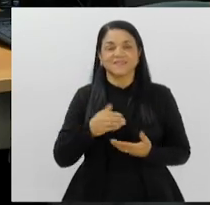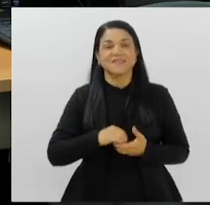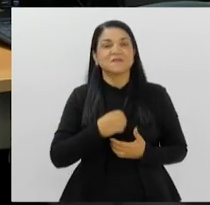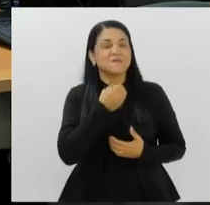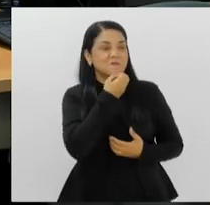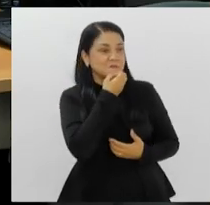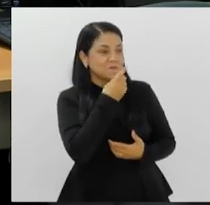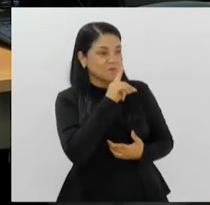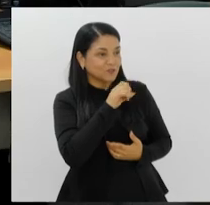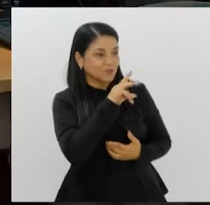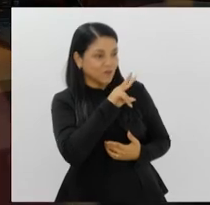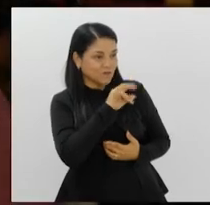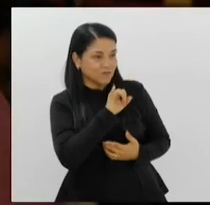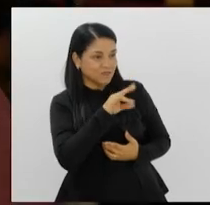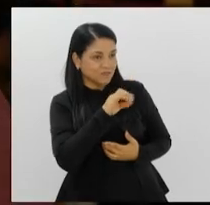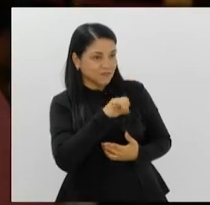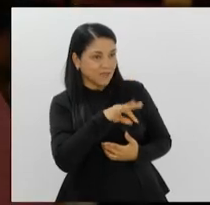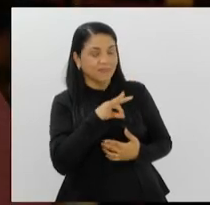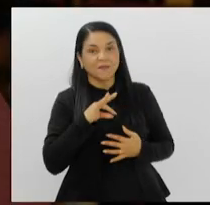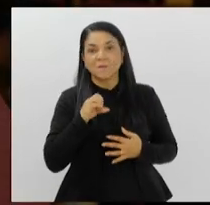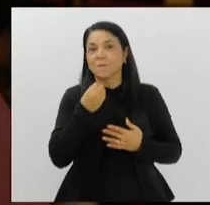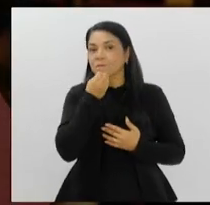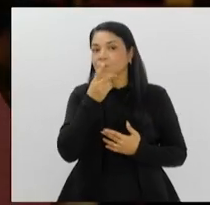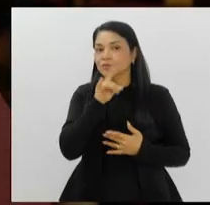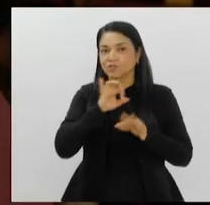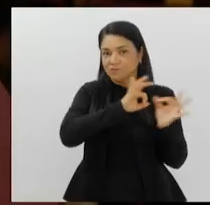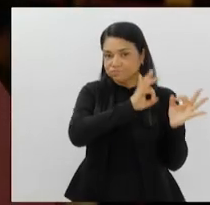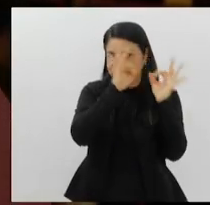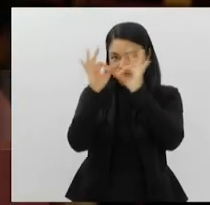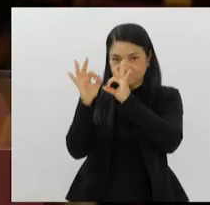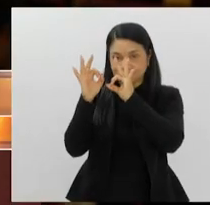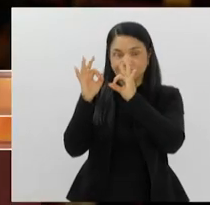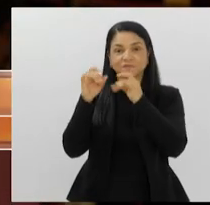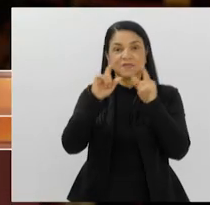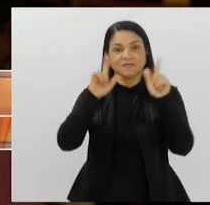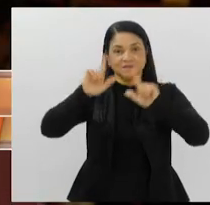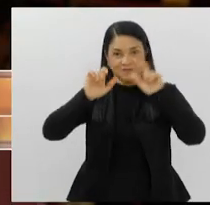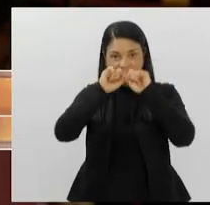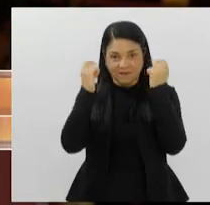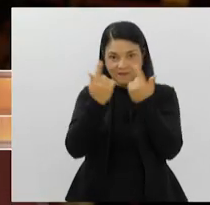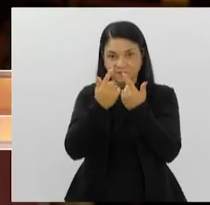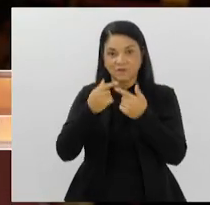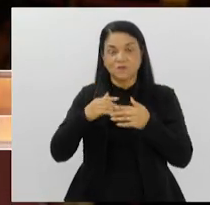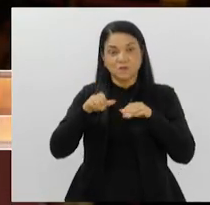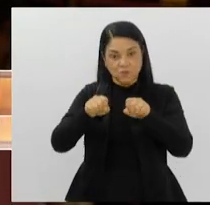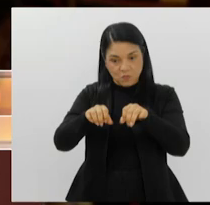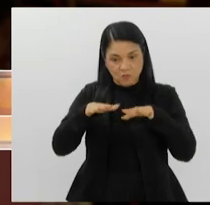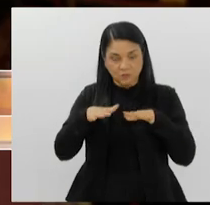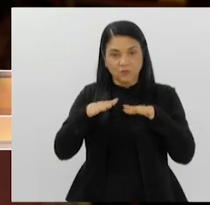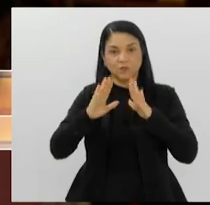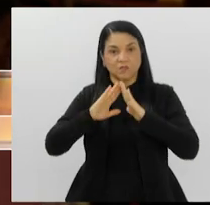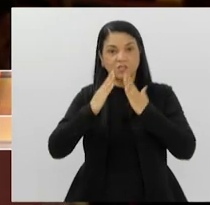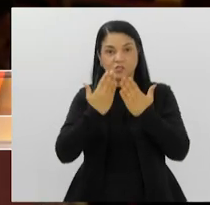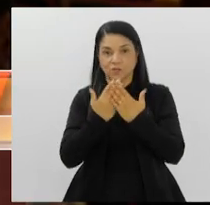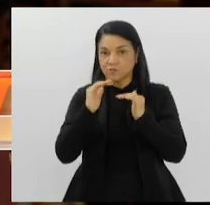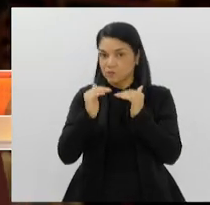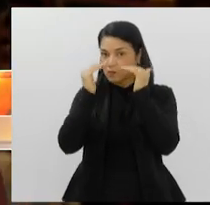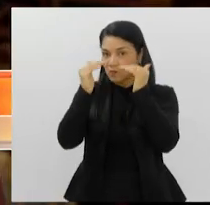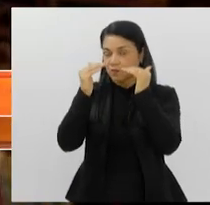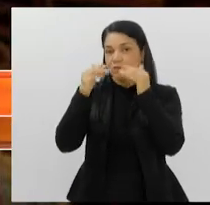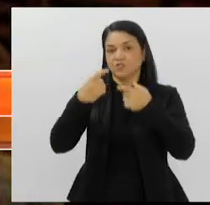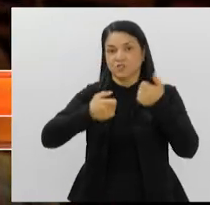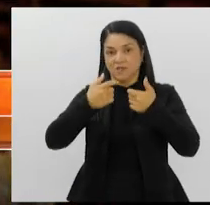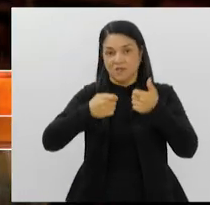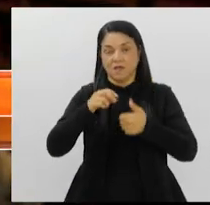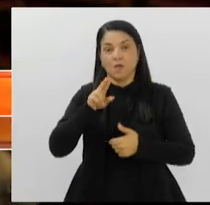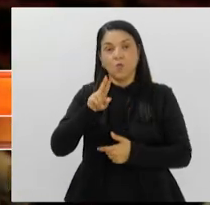Bom dia, Vicente. Bom dia a todos que nos assistem aí pela TV Alerj. Eu estou aqui no auditório da Escola Superior de Guerra, aqui na URCA, e aqui ao meu lado